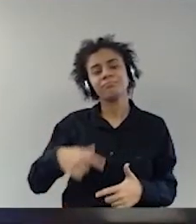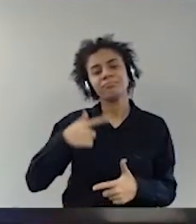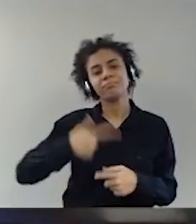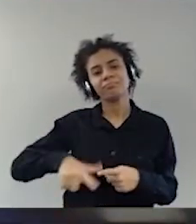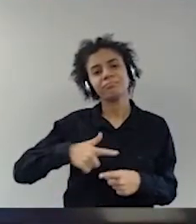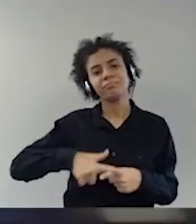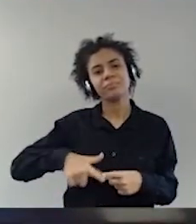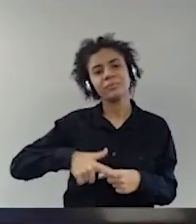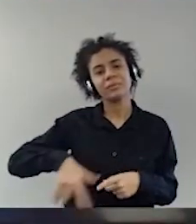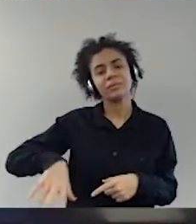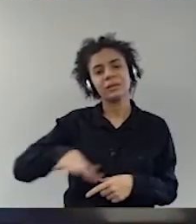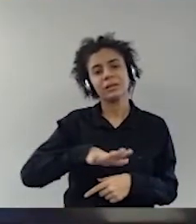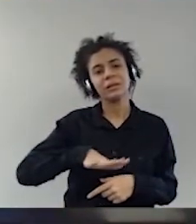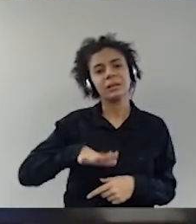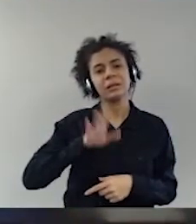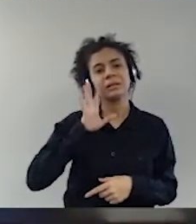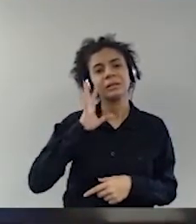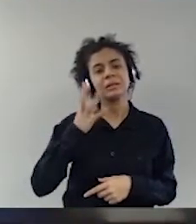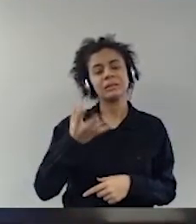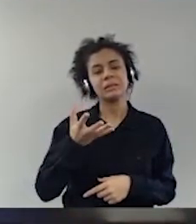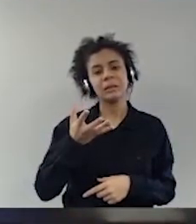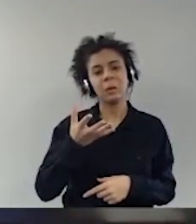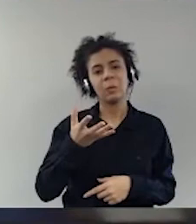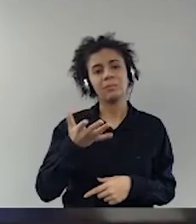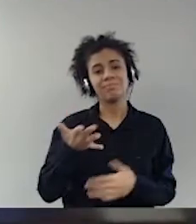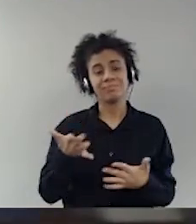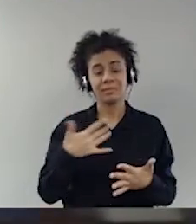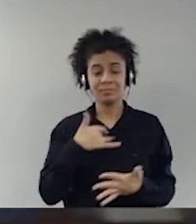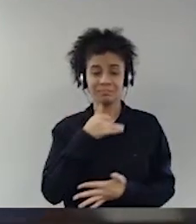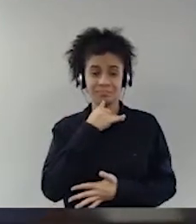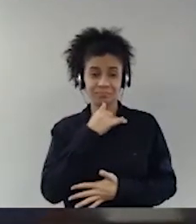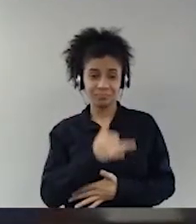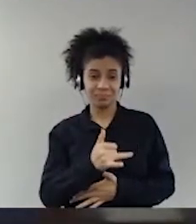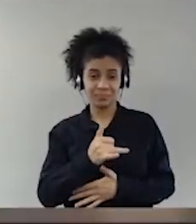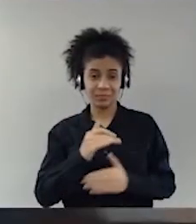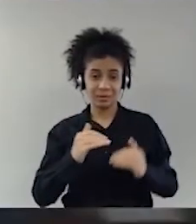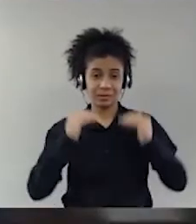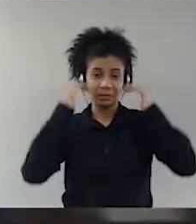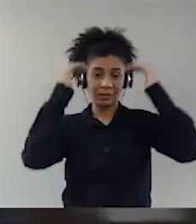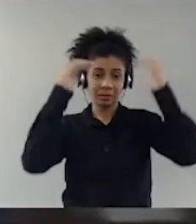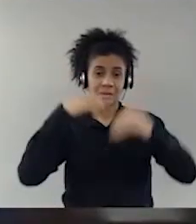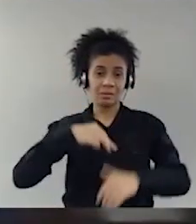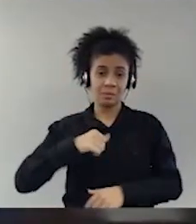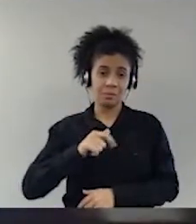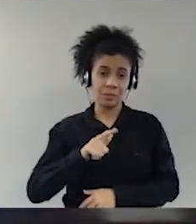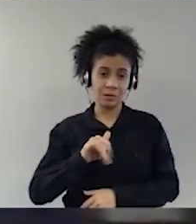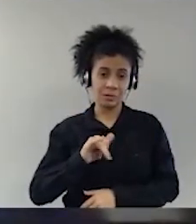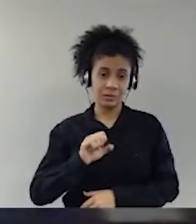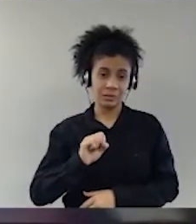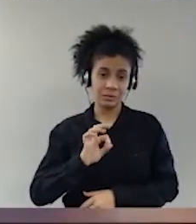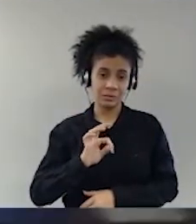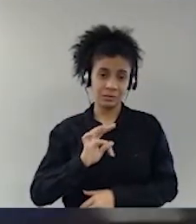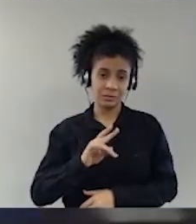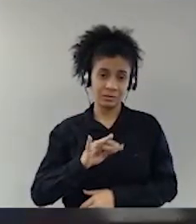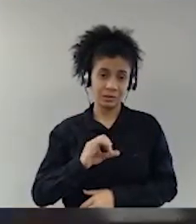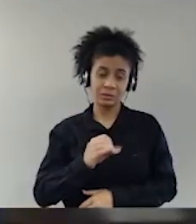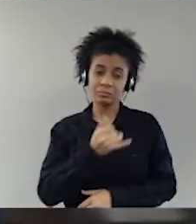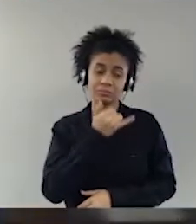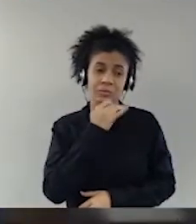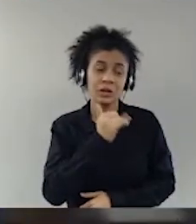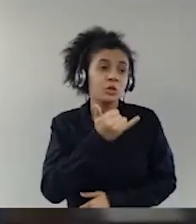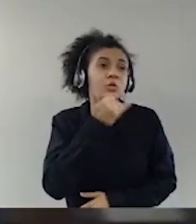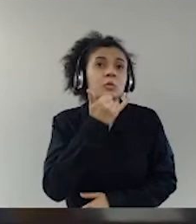reversibilidade da decisão que ele poderia dar. Eu queria dizer para o magistrado e todos os operadores do direito que as desculpas não são